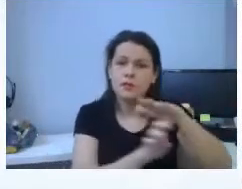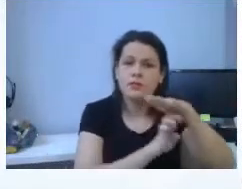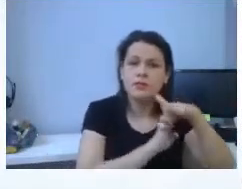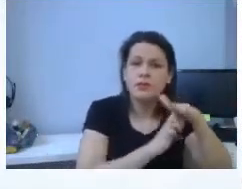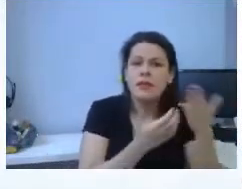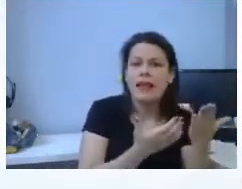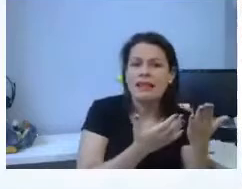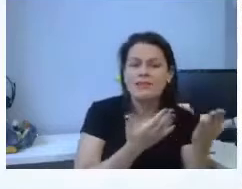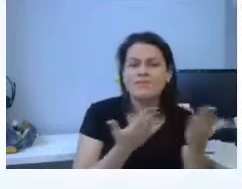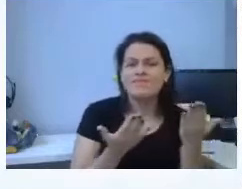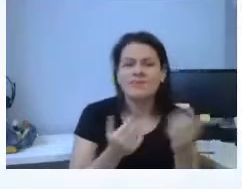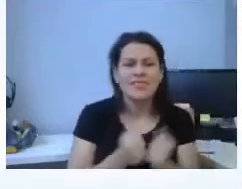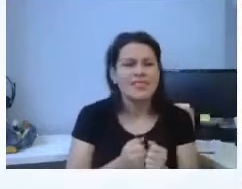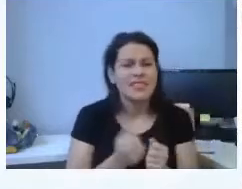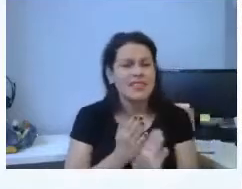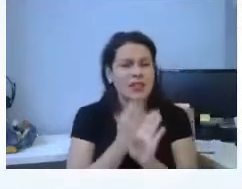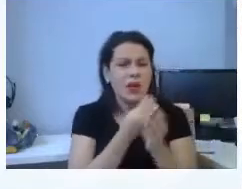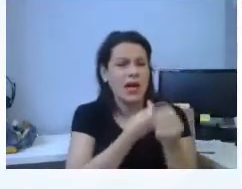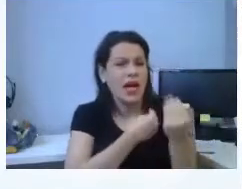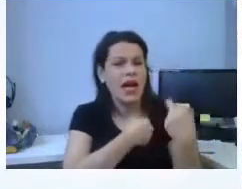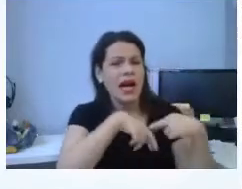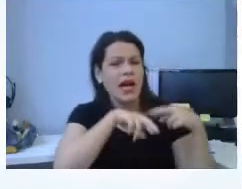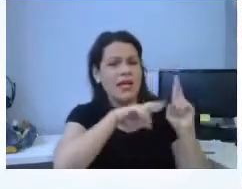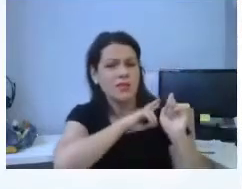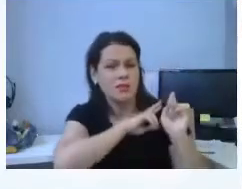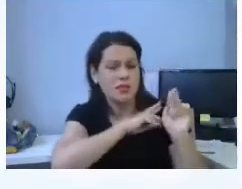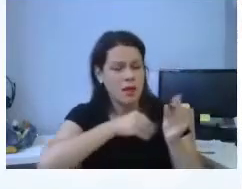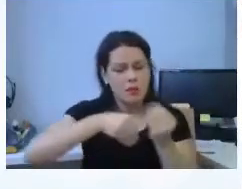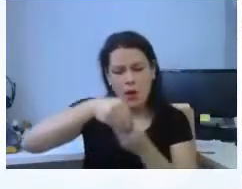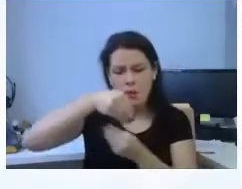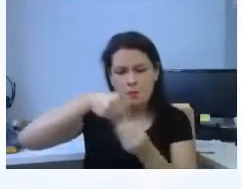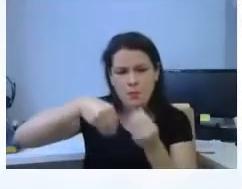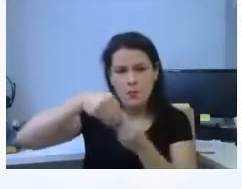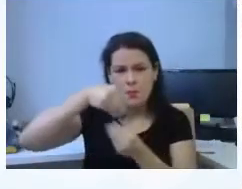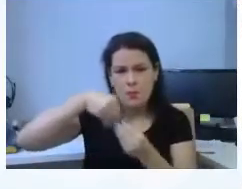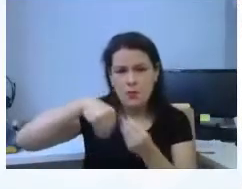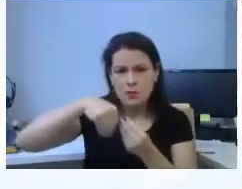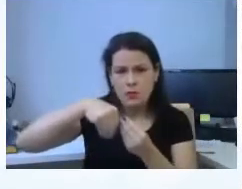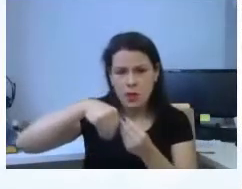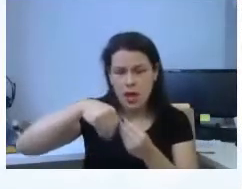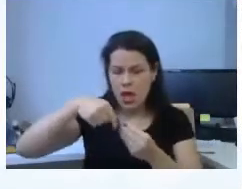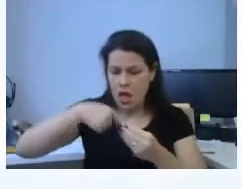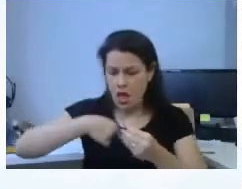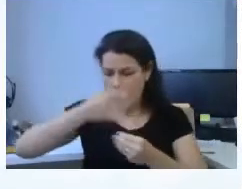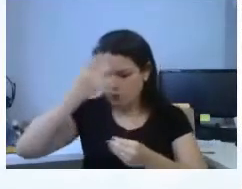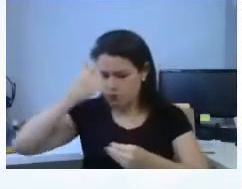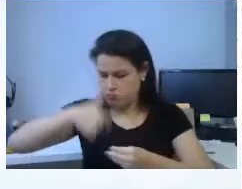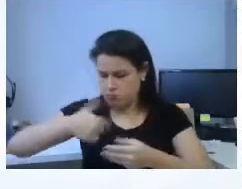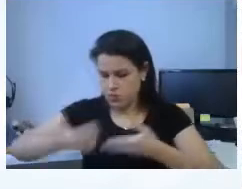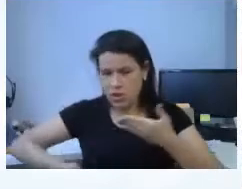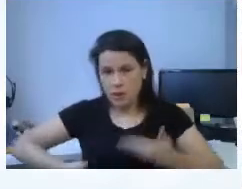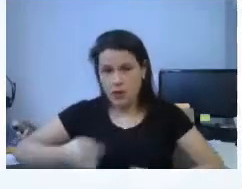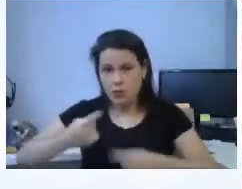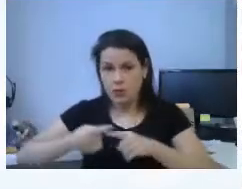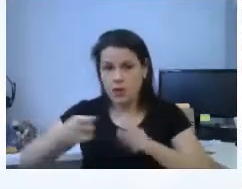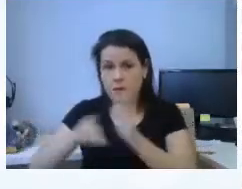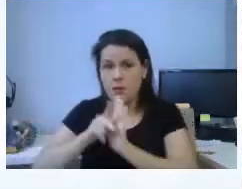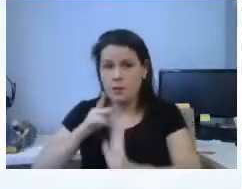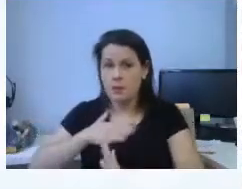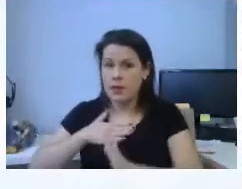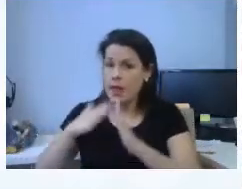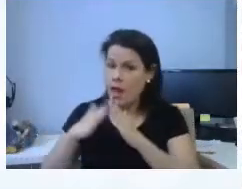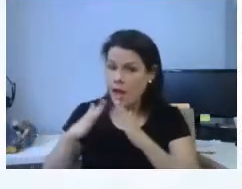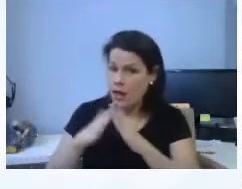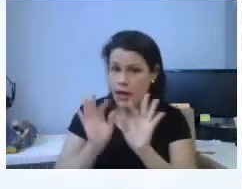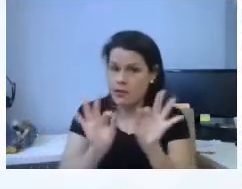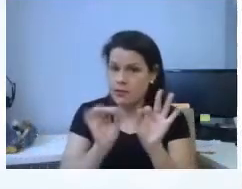de responsabilidade do trabalhador, como sendo sua casa, e ali é uma coisa que ninguém